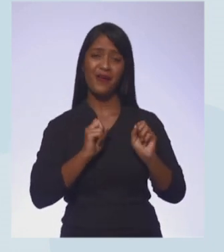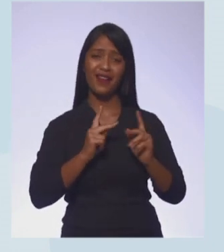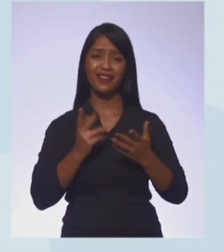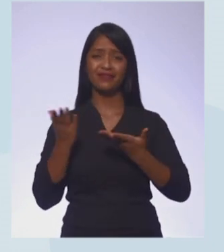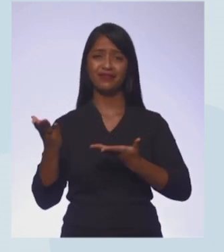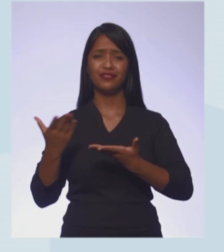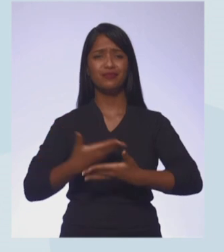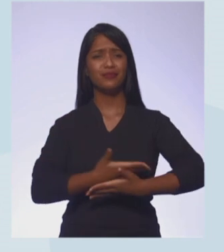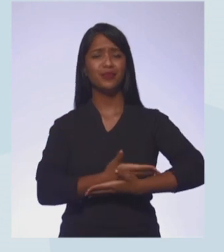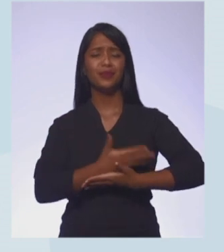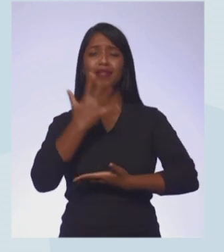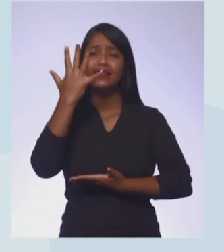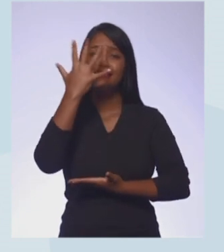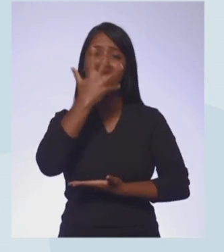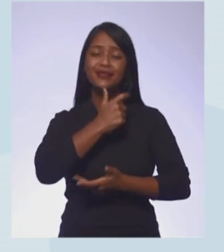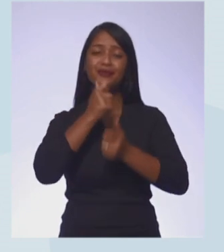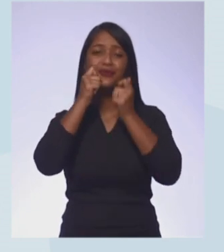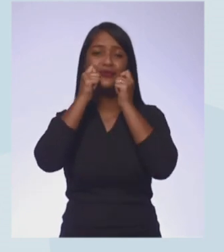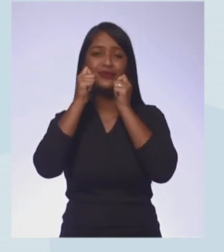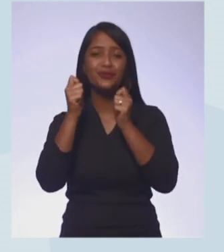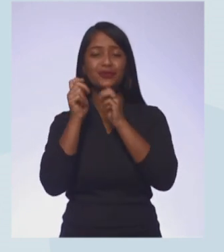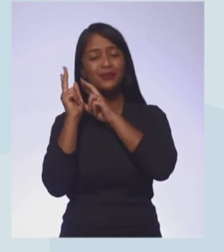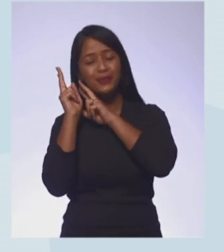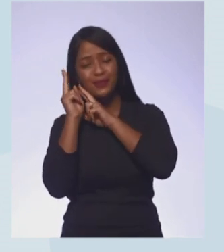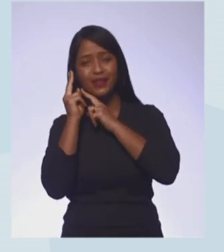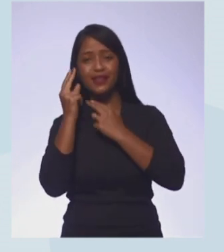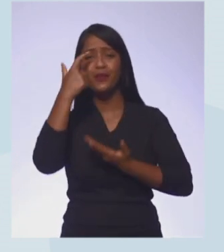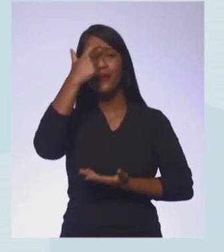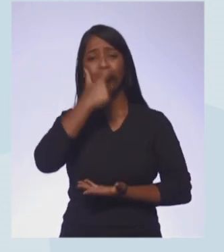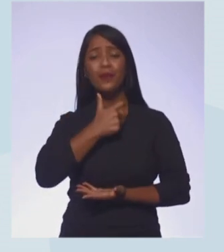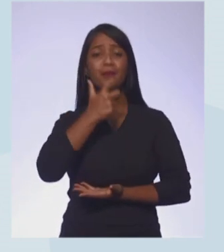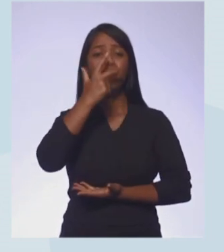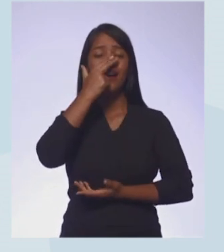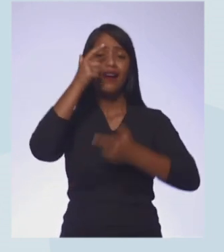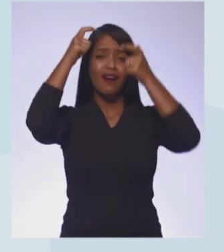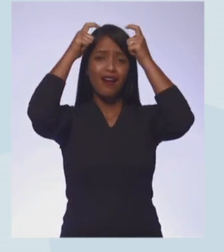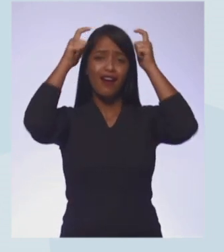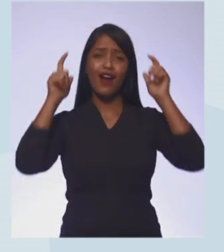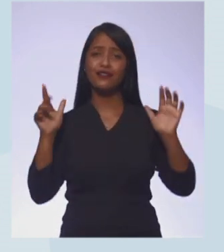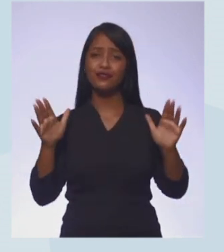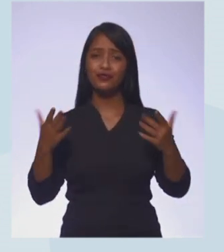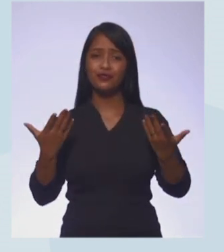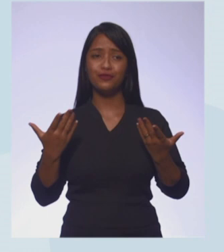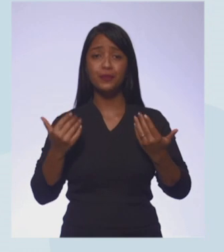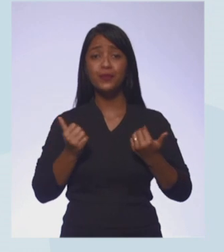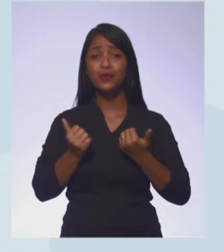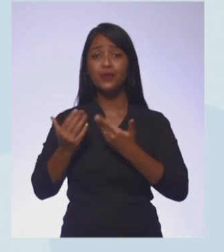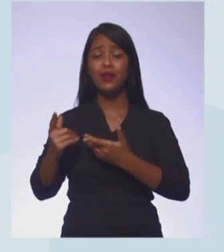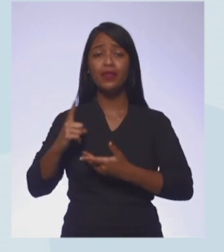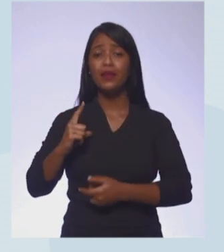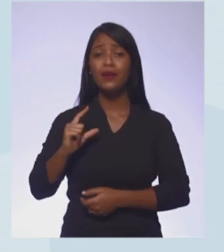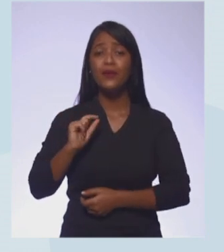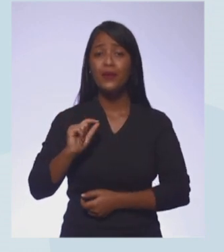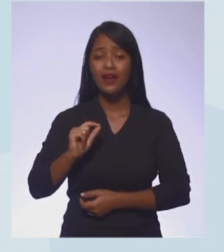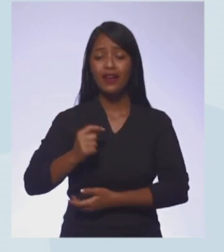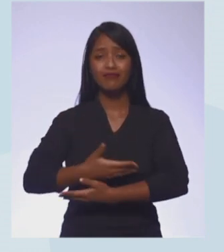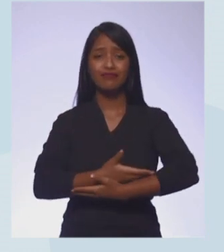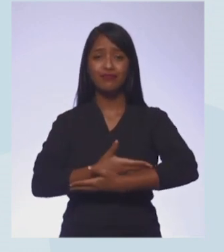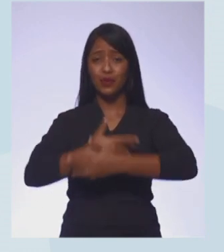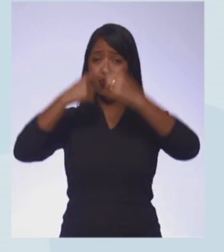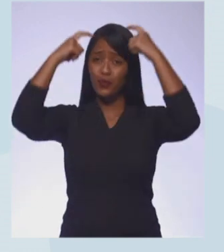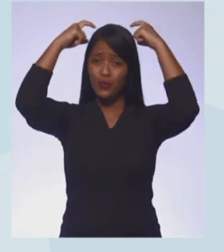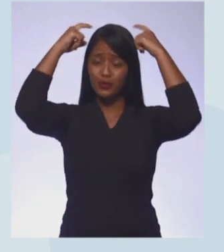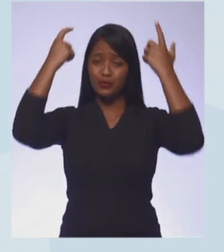linda, fofa, dormindo, gente, com a cara de anjinho, com um ursinho do lado, né? A mãozinha assim no rosto. Minha filha tava assim numa última